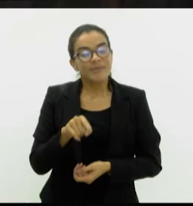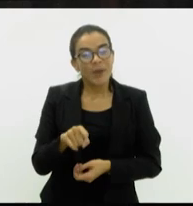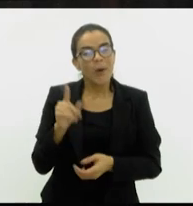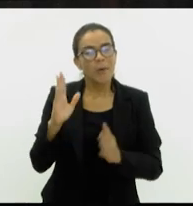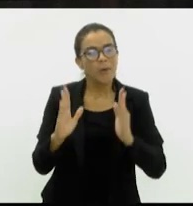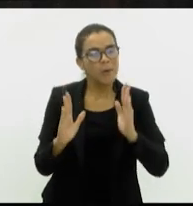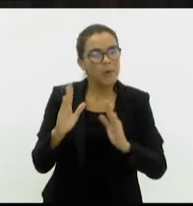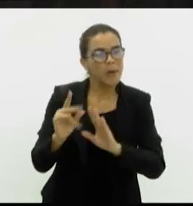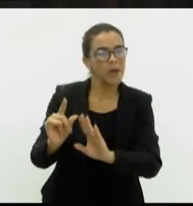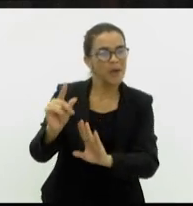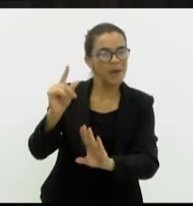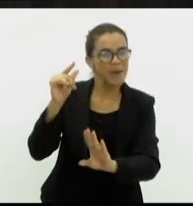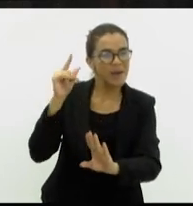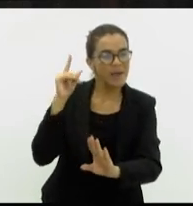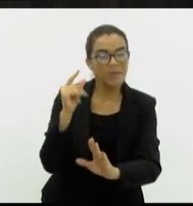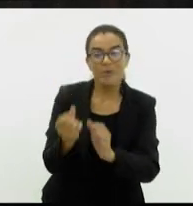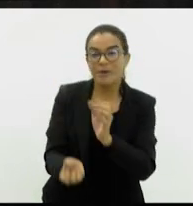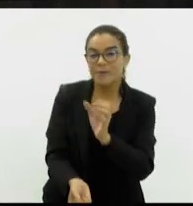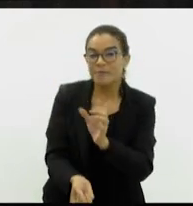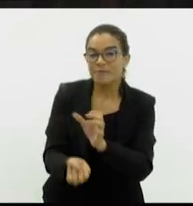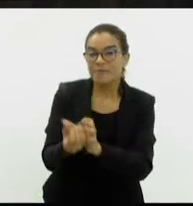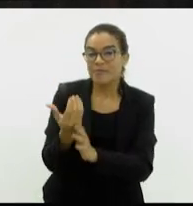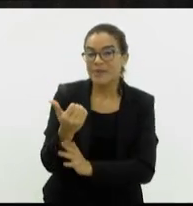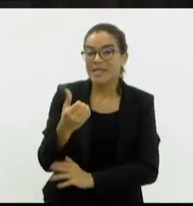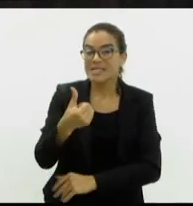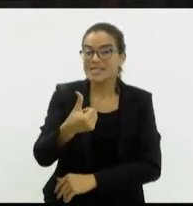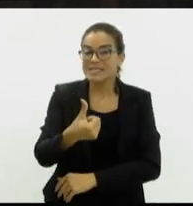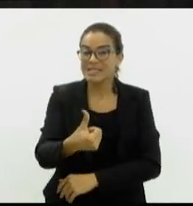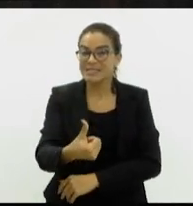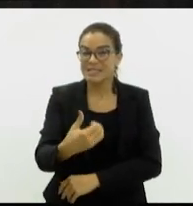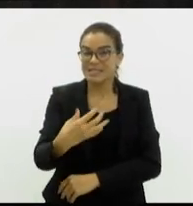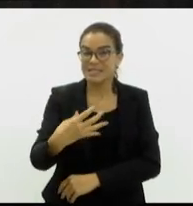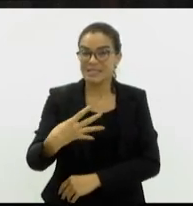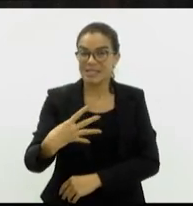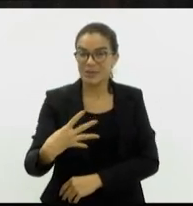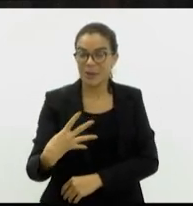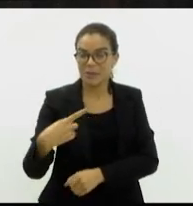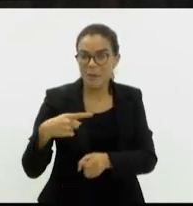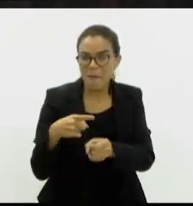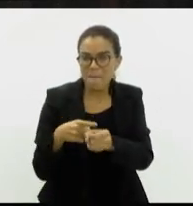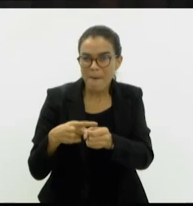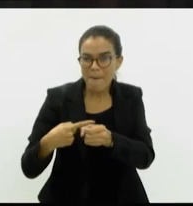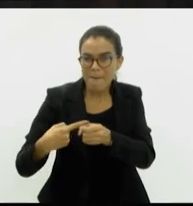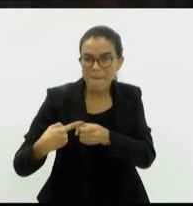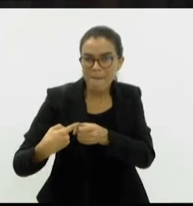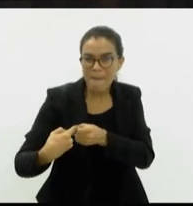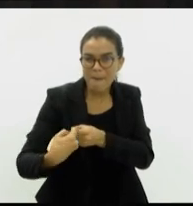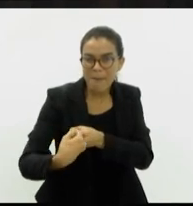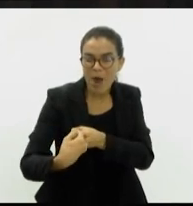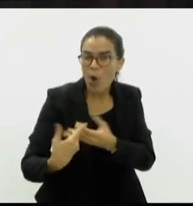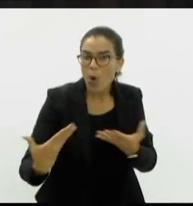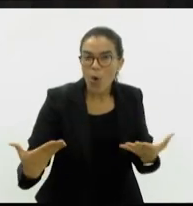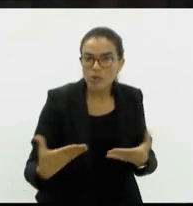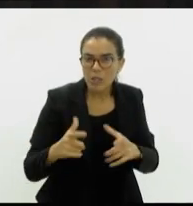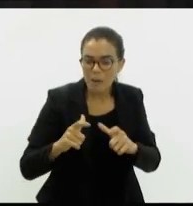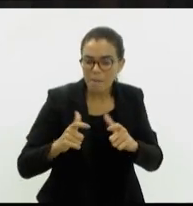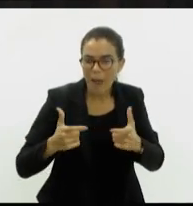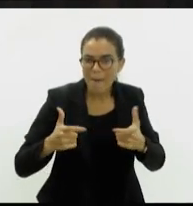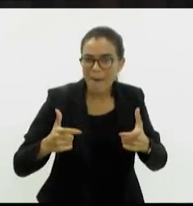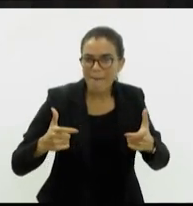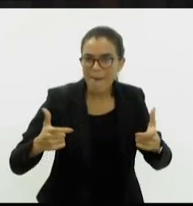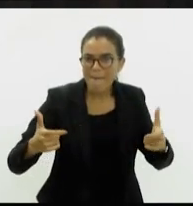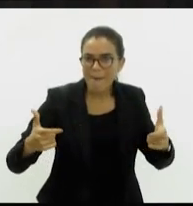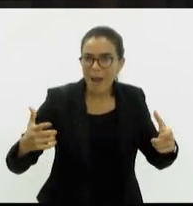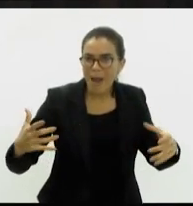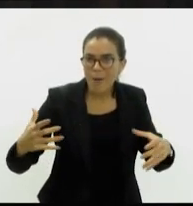época senhor presidente com 64 municípios e hoje temos